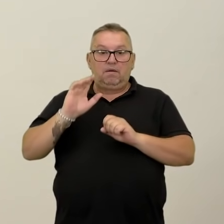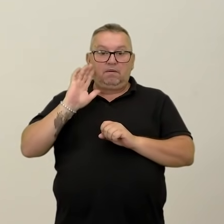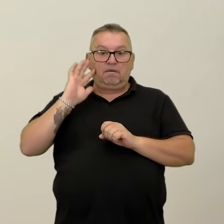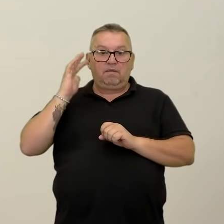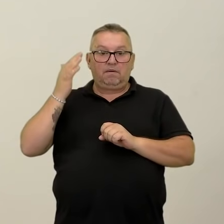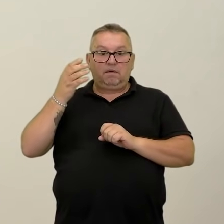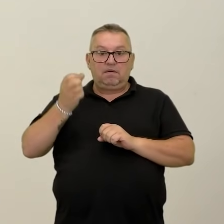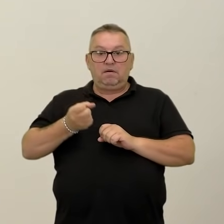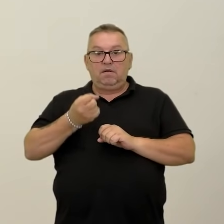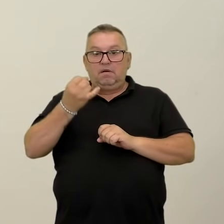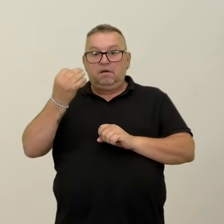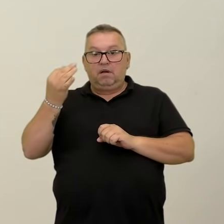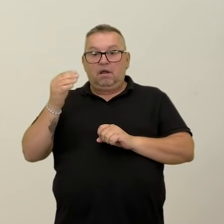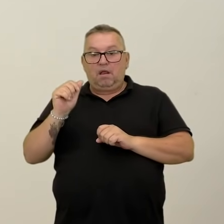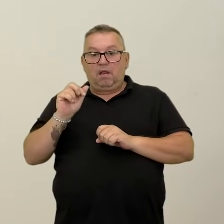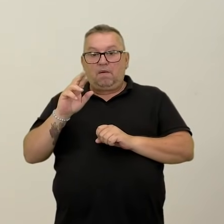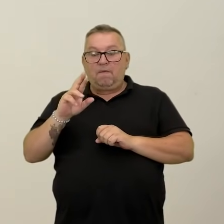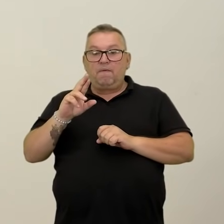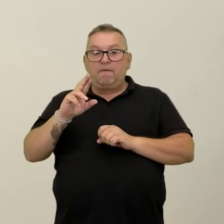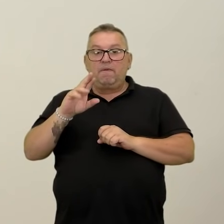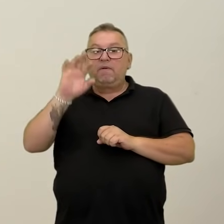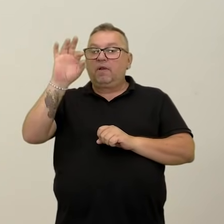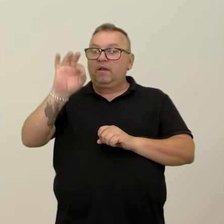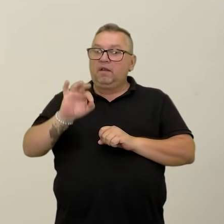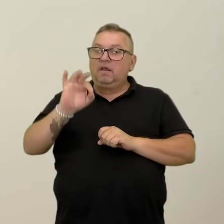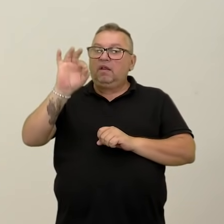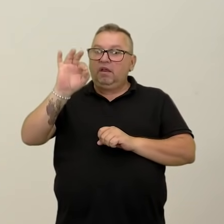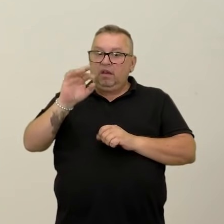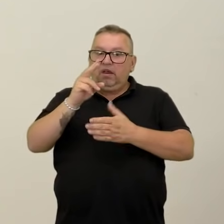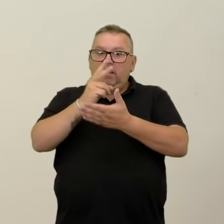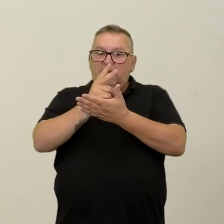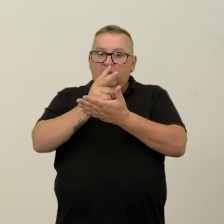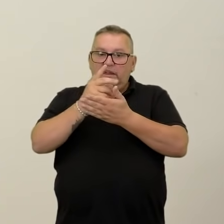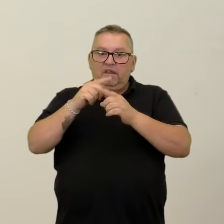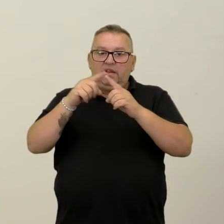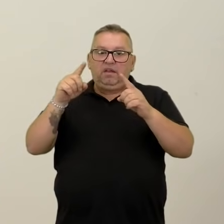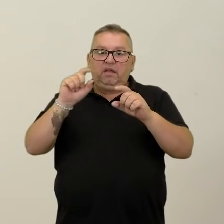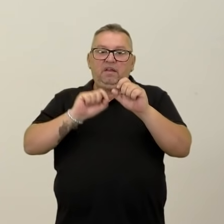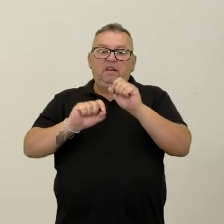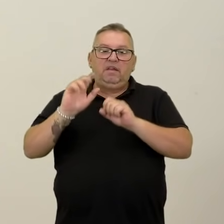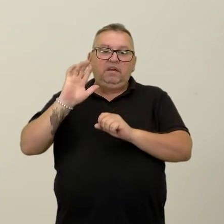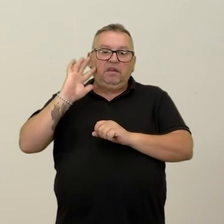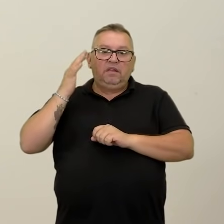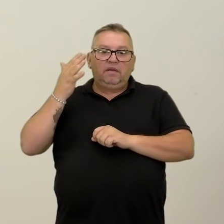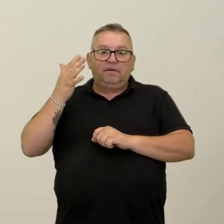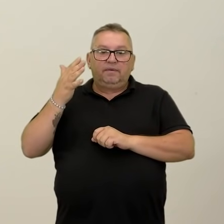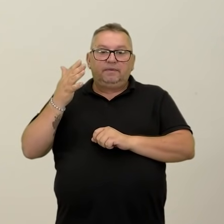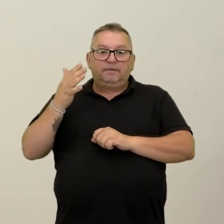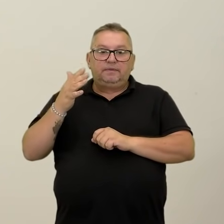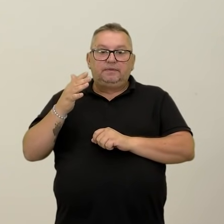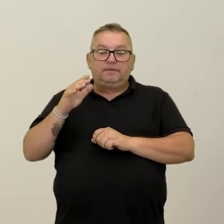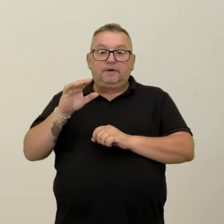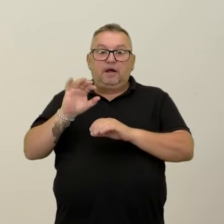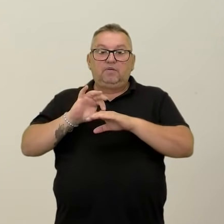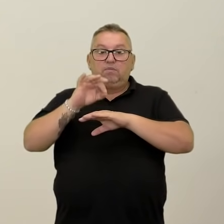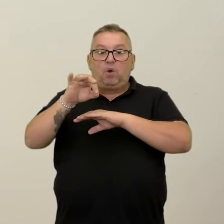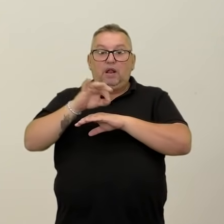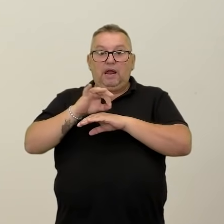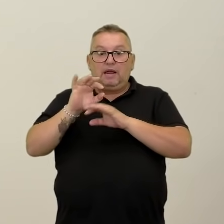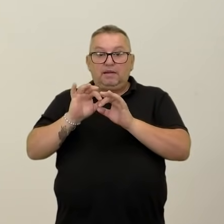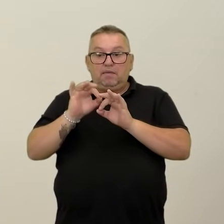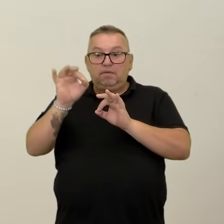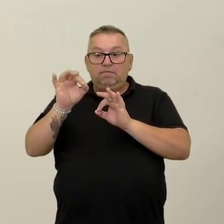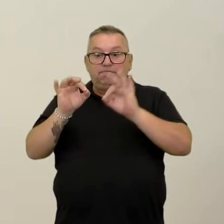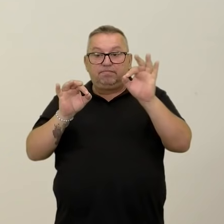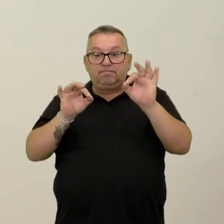a quantidade de oxigênio a porcentagem é a mesma só que ele está mais rarefeito que que significa as moléculas é